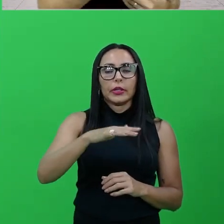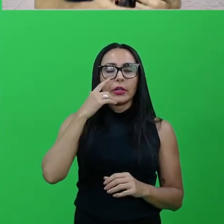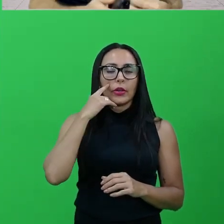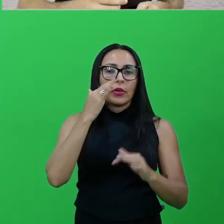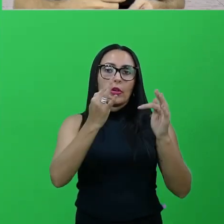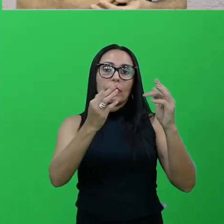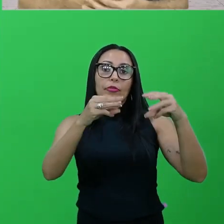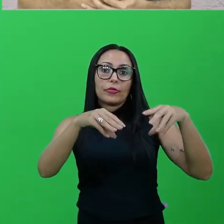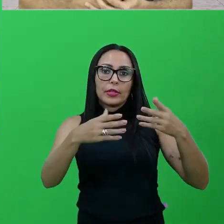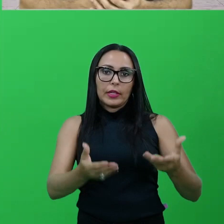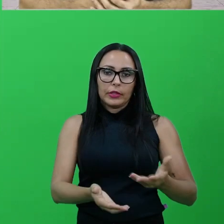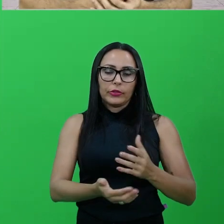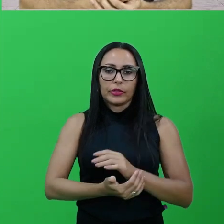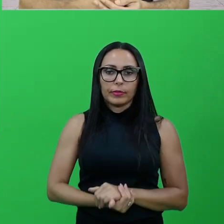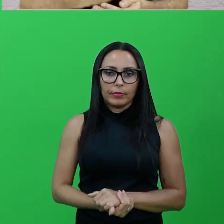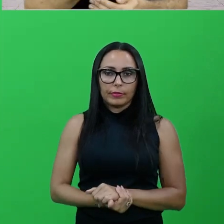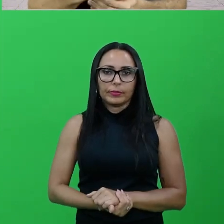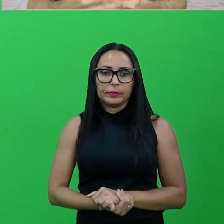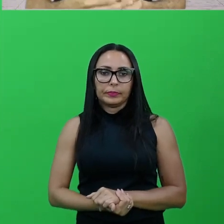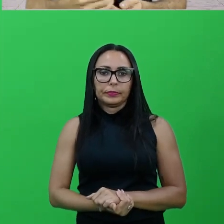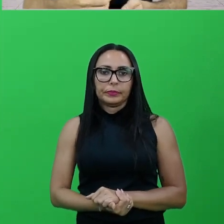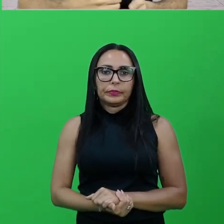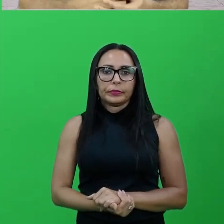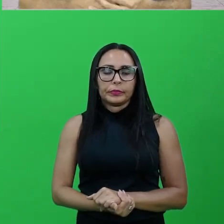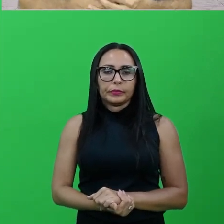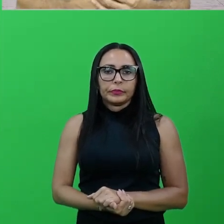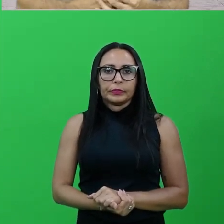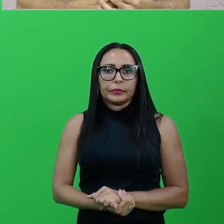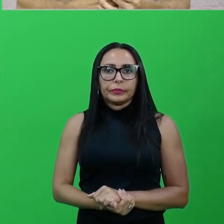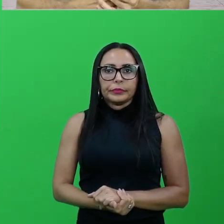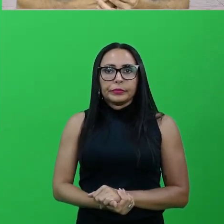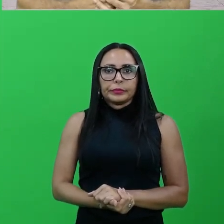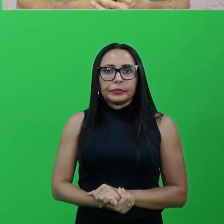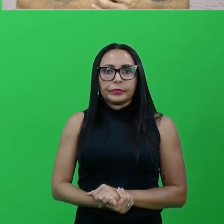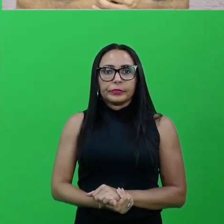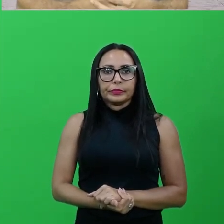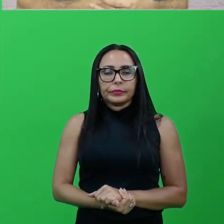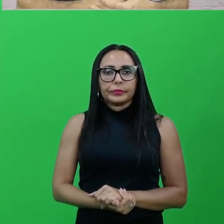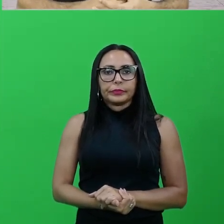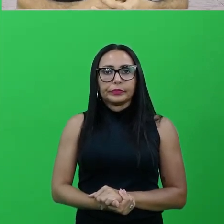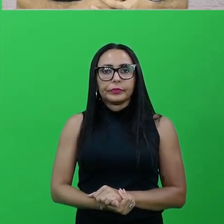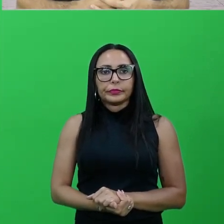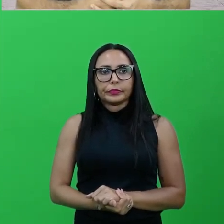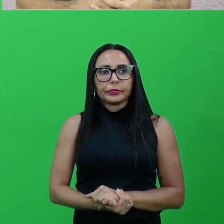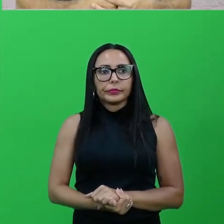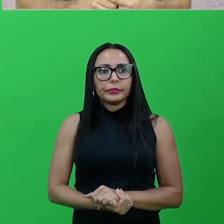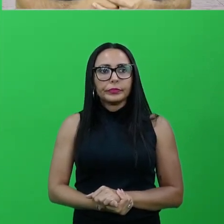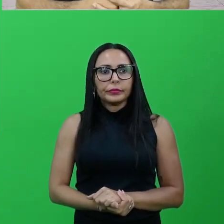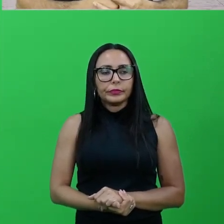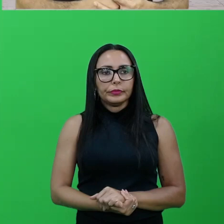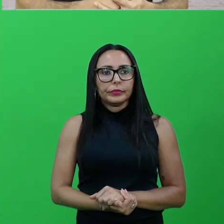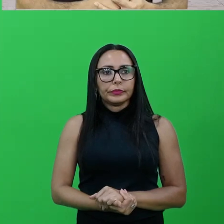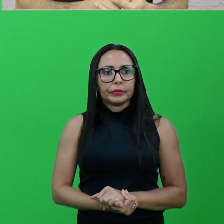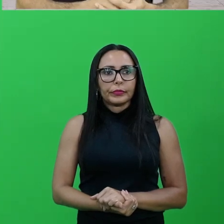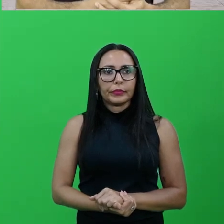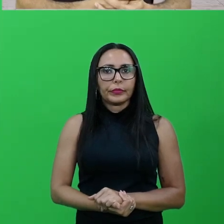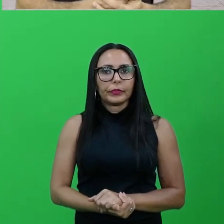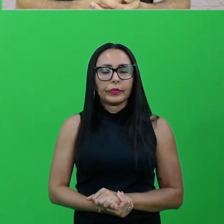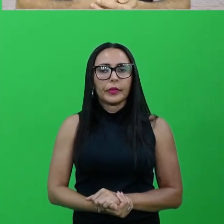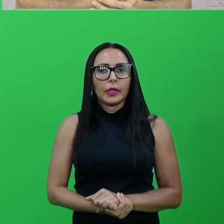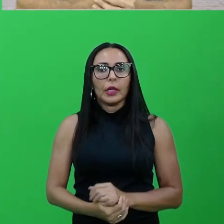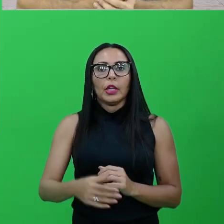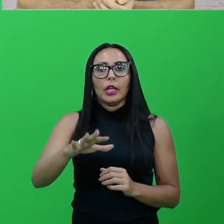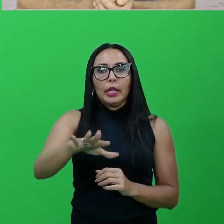que alcançam mais diretamente as pessoas ou setores que são servidos por aquela instituição. A inovação de melhoria